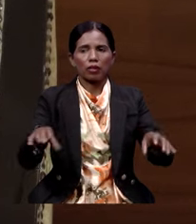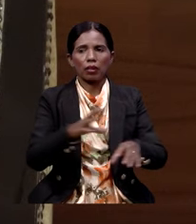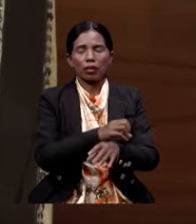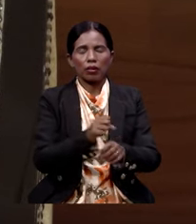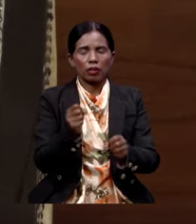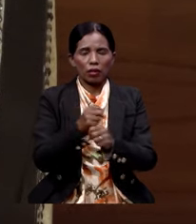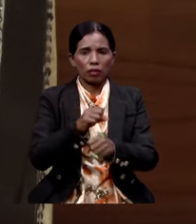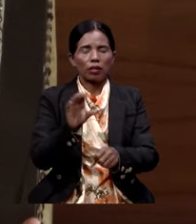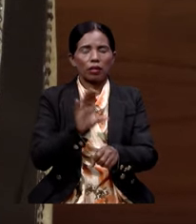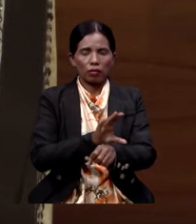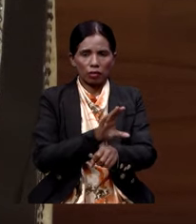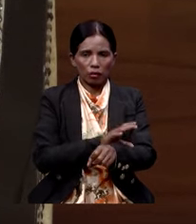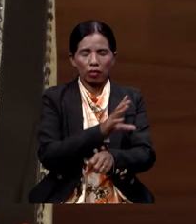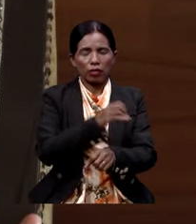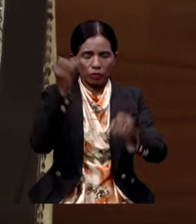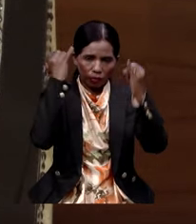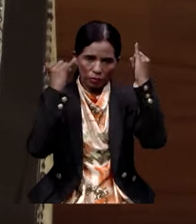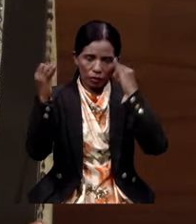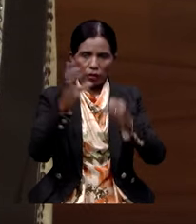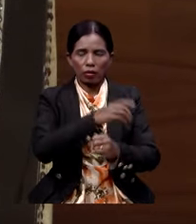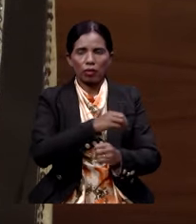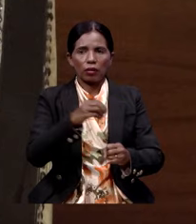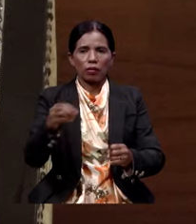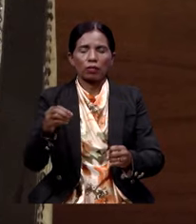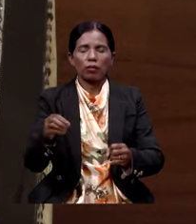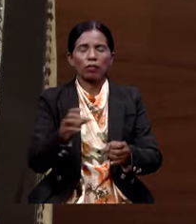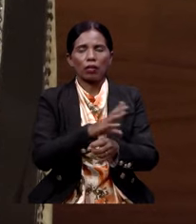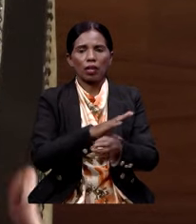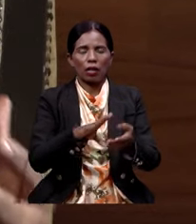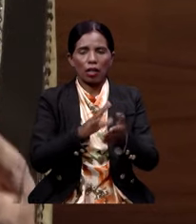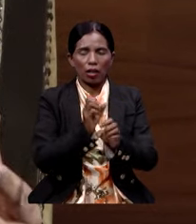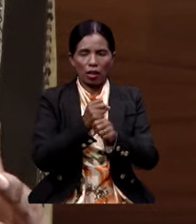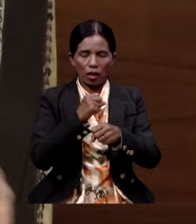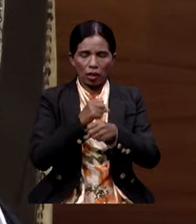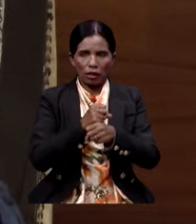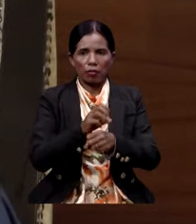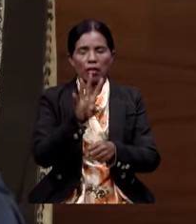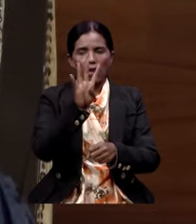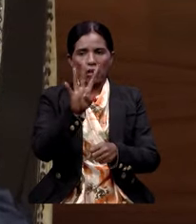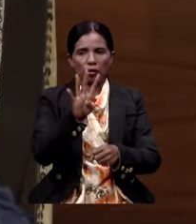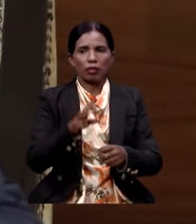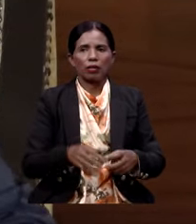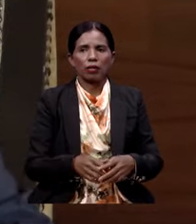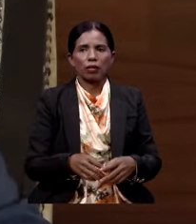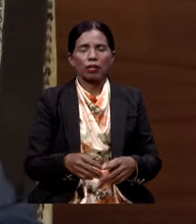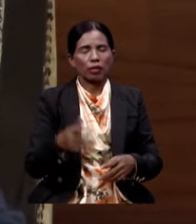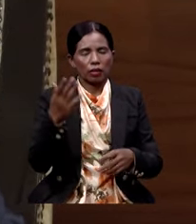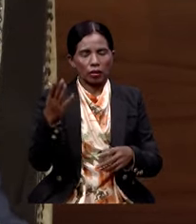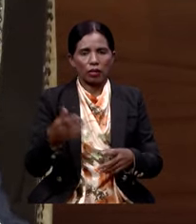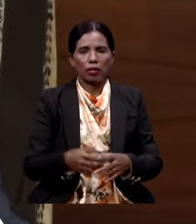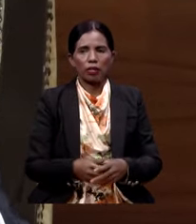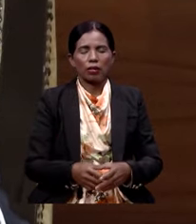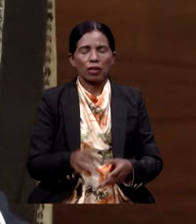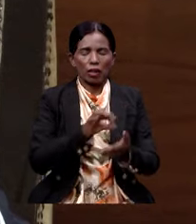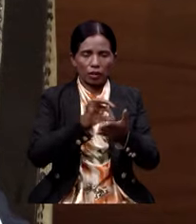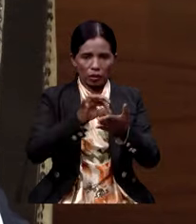informática, e da fale maconaba postal e correio. Ne puat hat neve maca e a